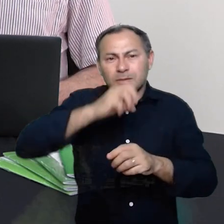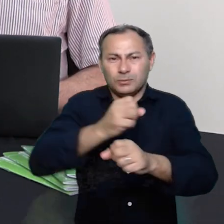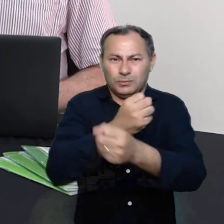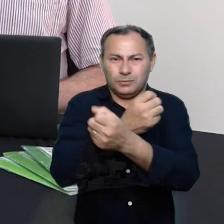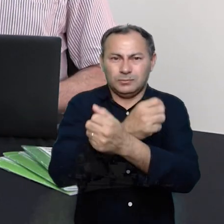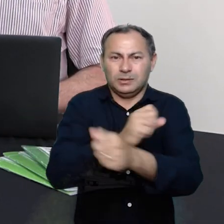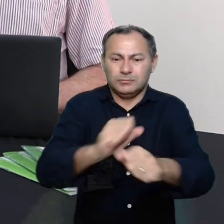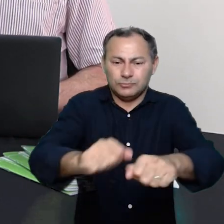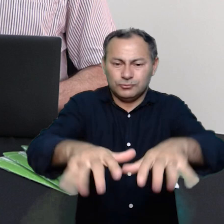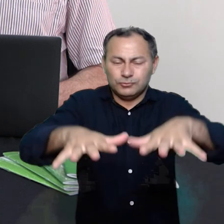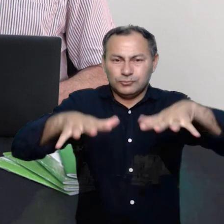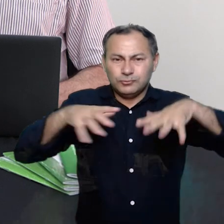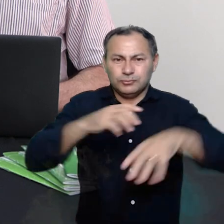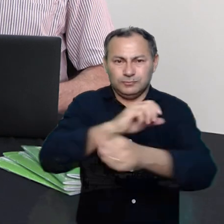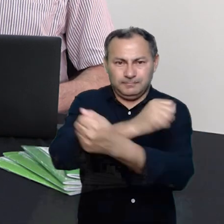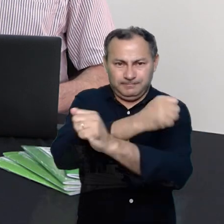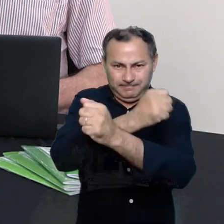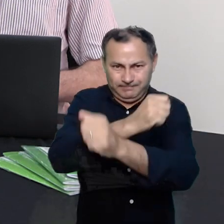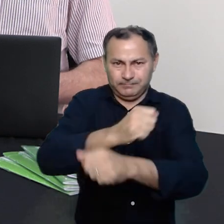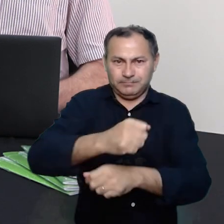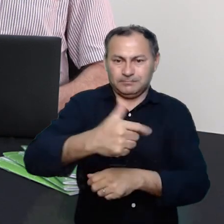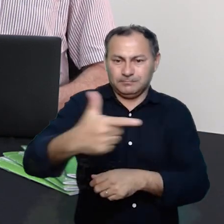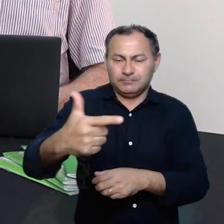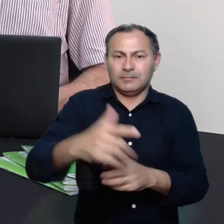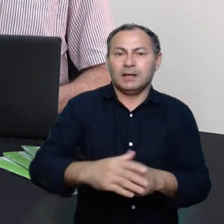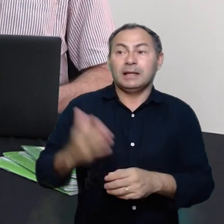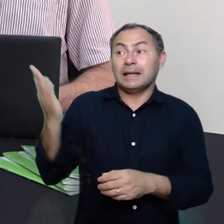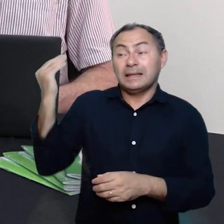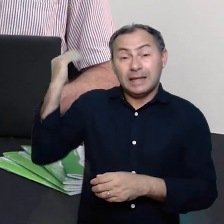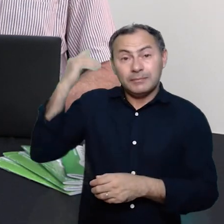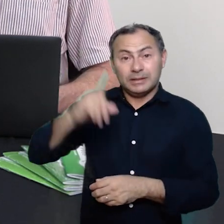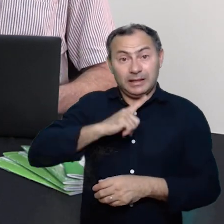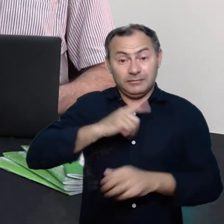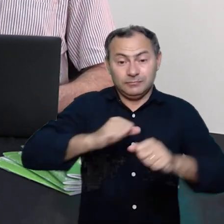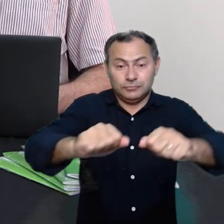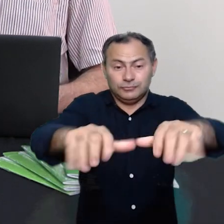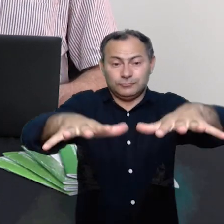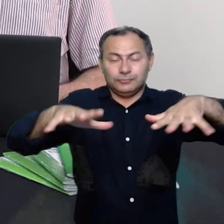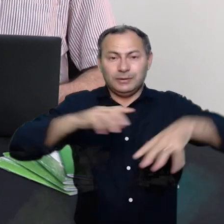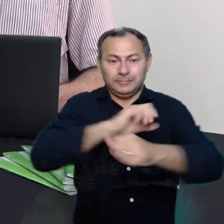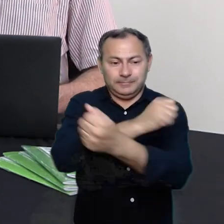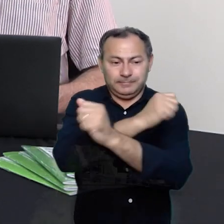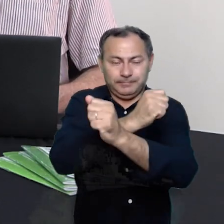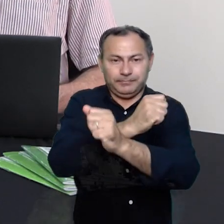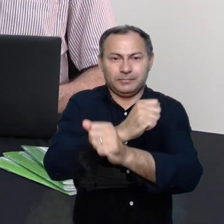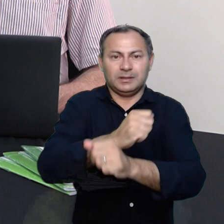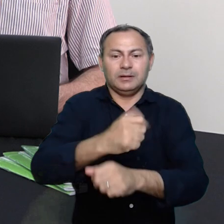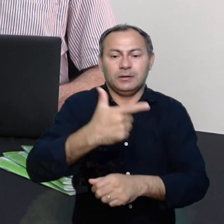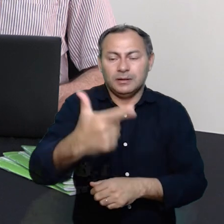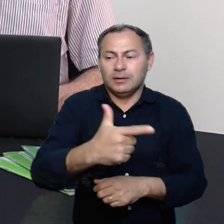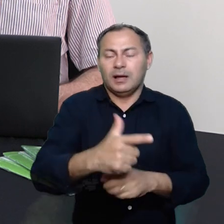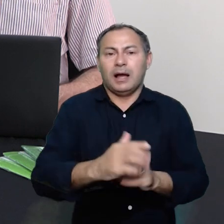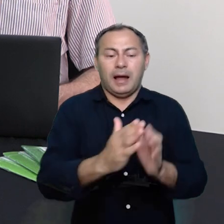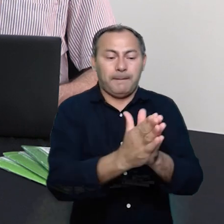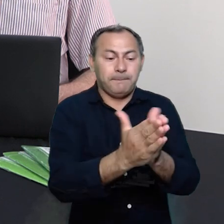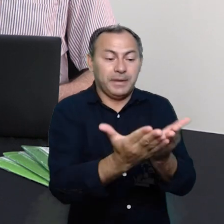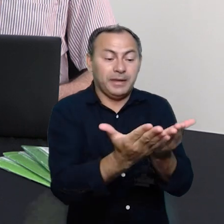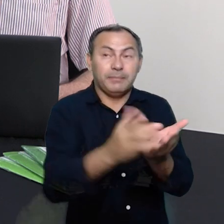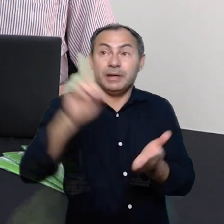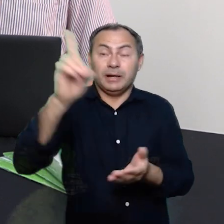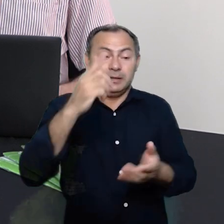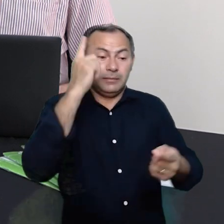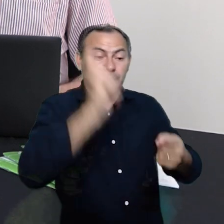mas na época do concílio, em muitos lugares, a Bíblia era até proibida quase de ser usada